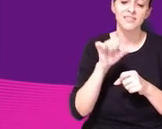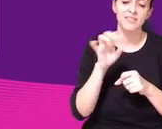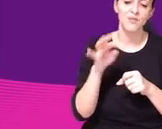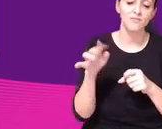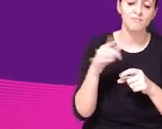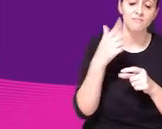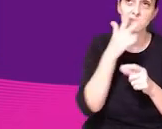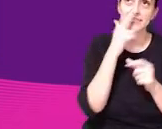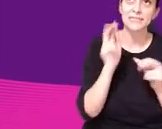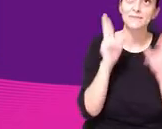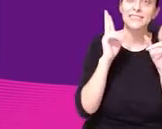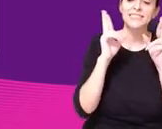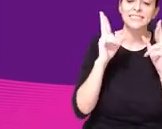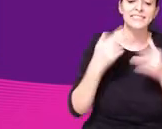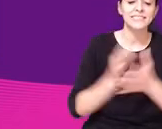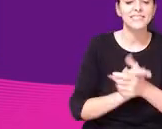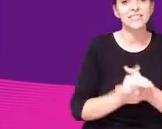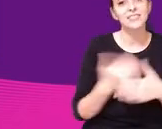esperança.